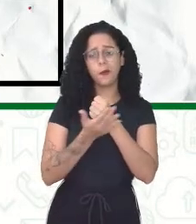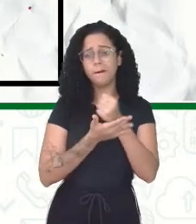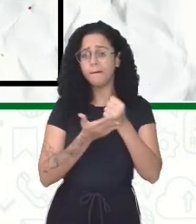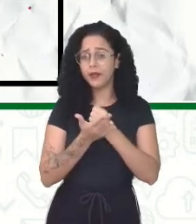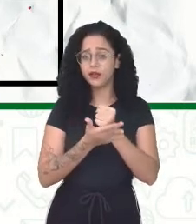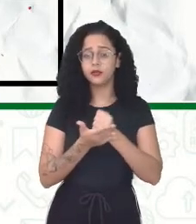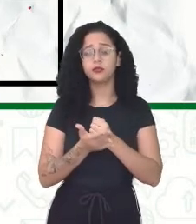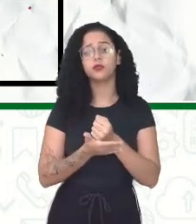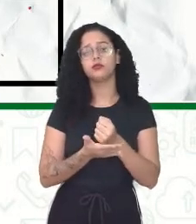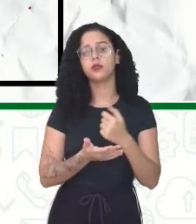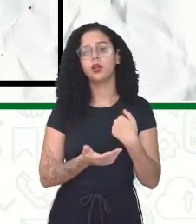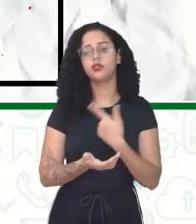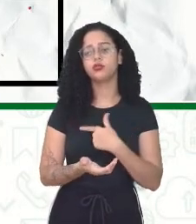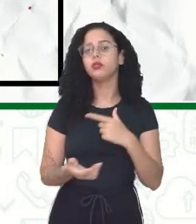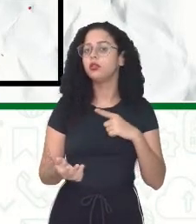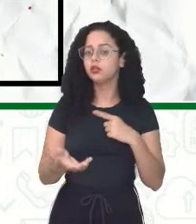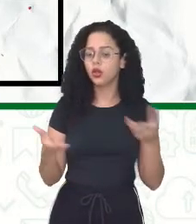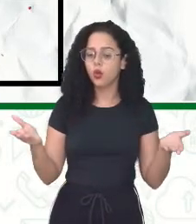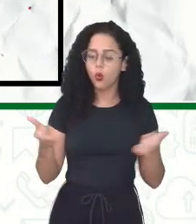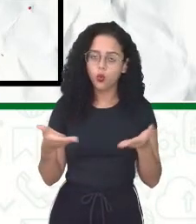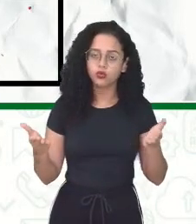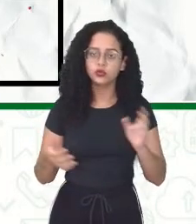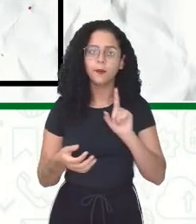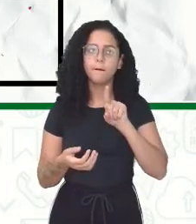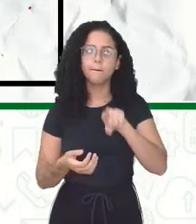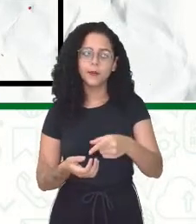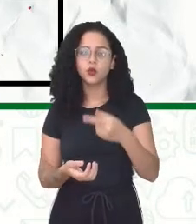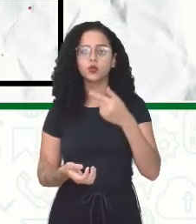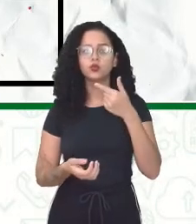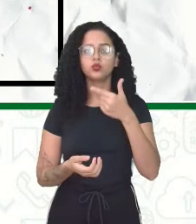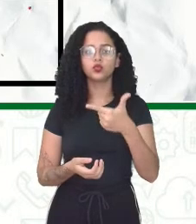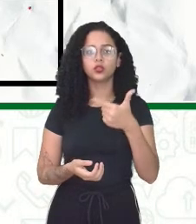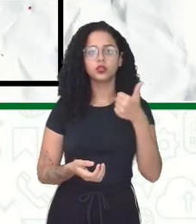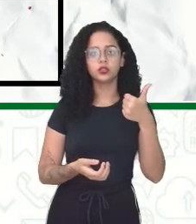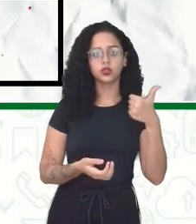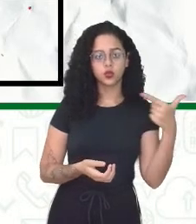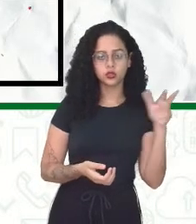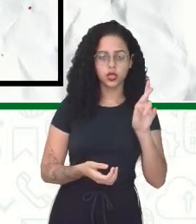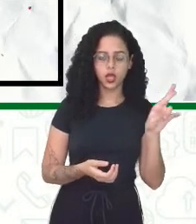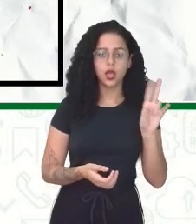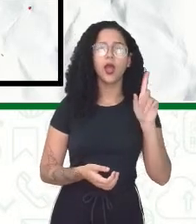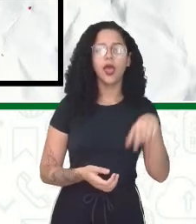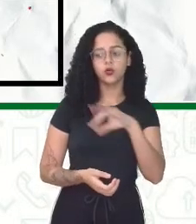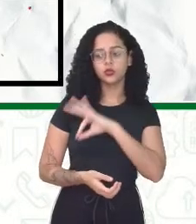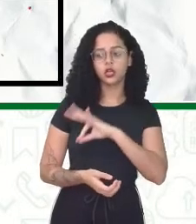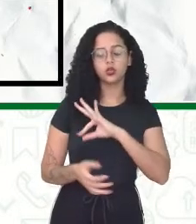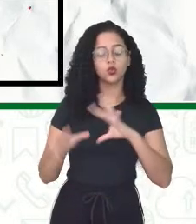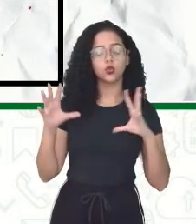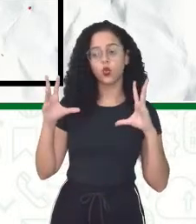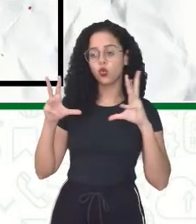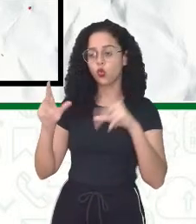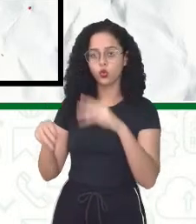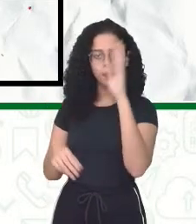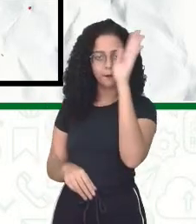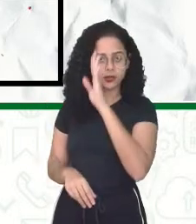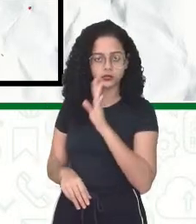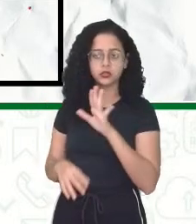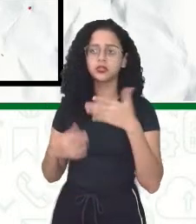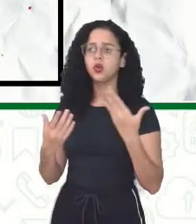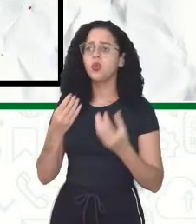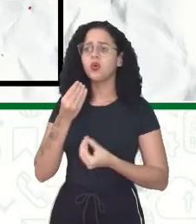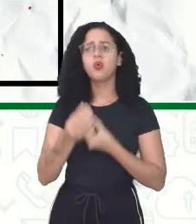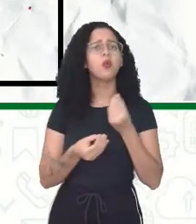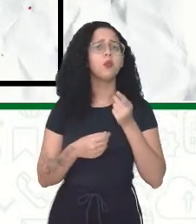nós estamos hoje, né, atualmente, né, é o salário mínimo de todo o Brasil. Então, como é que